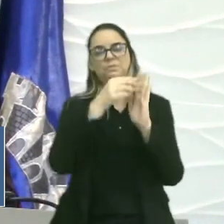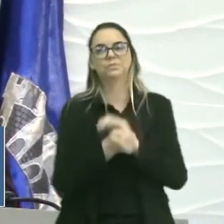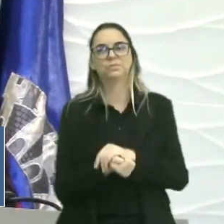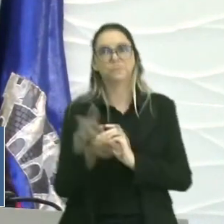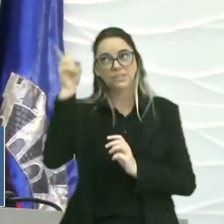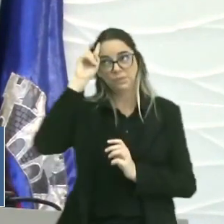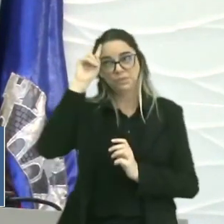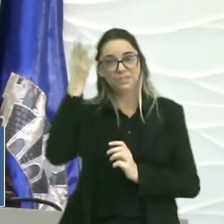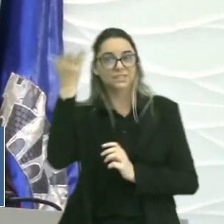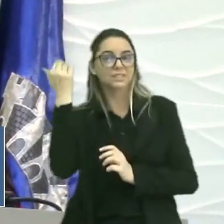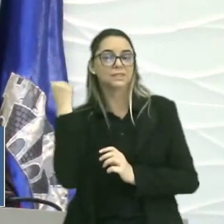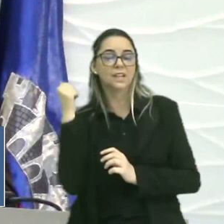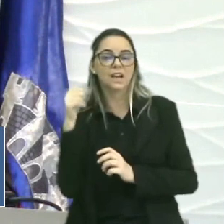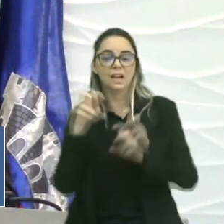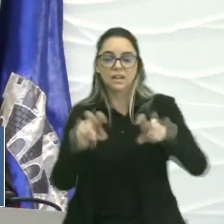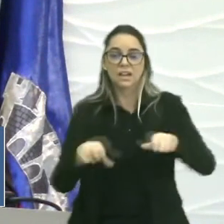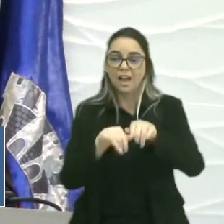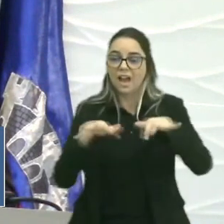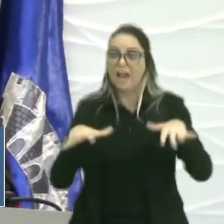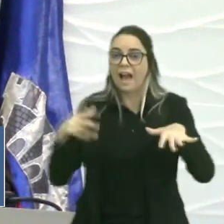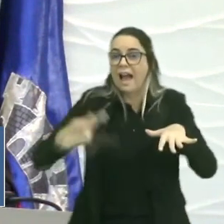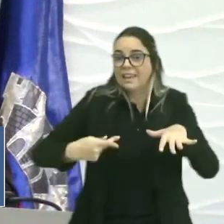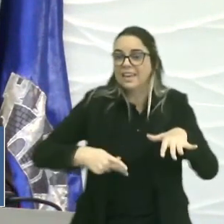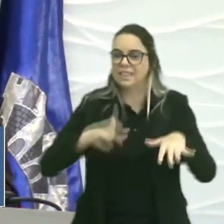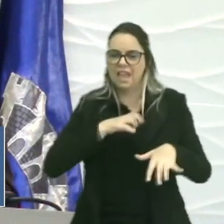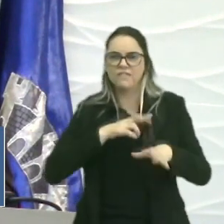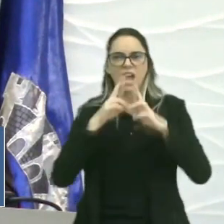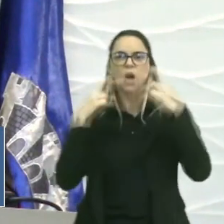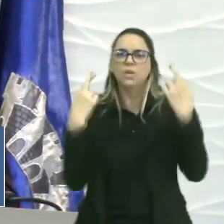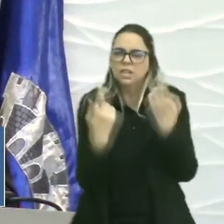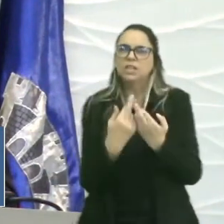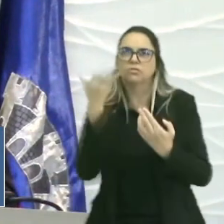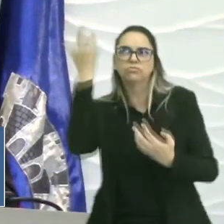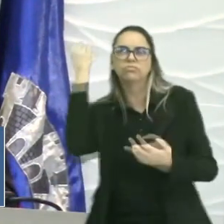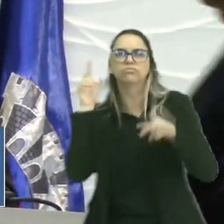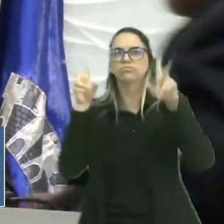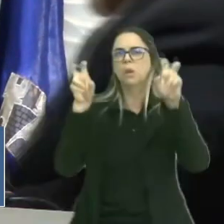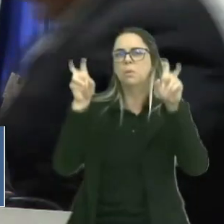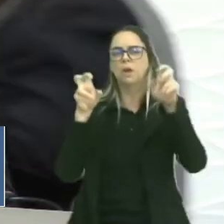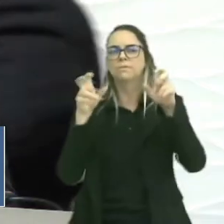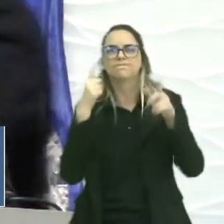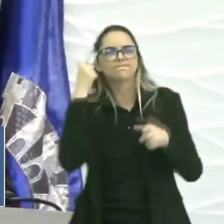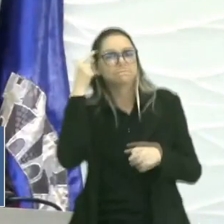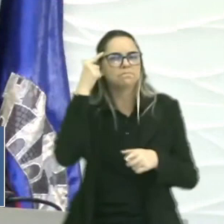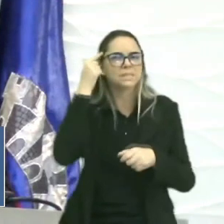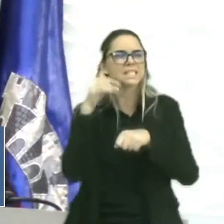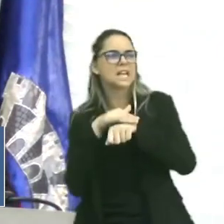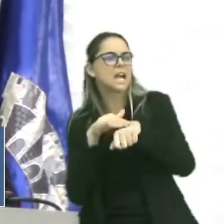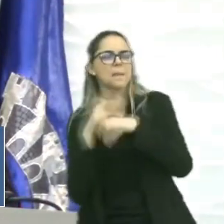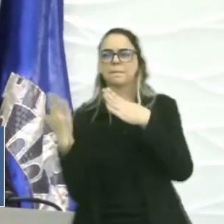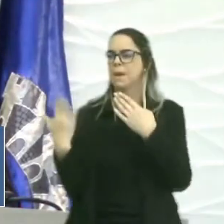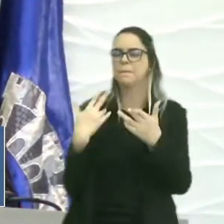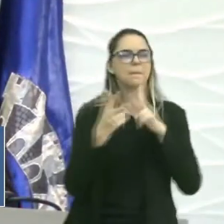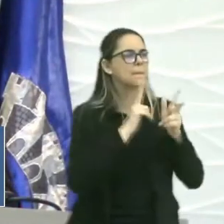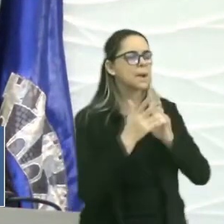aqui nesse mesmo plenário, uma reunião para tratar desse assunto com inúmeros profissionais, bem